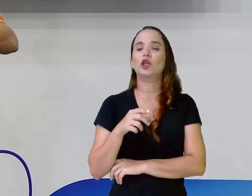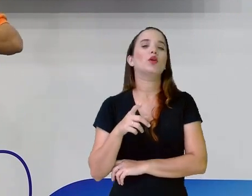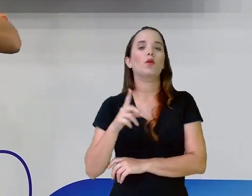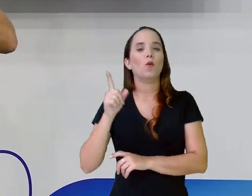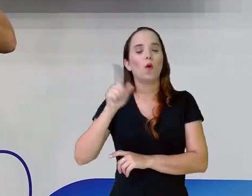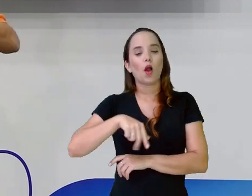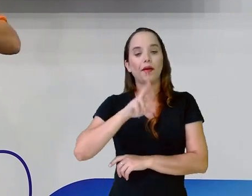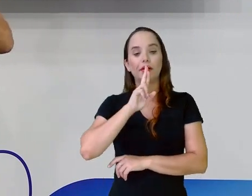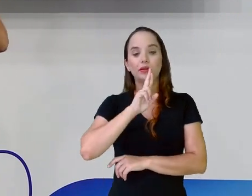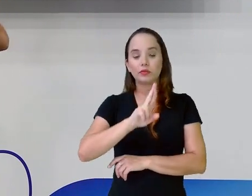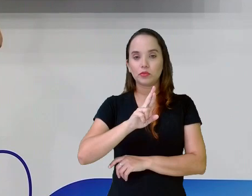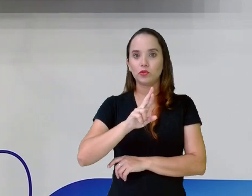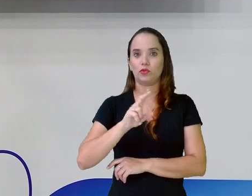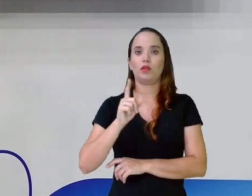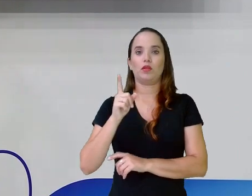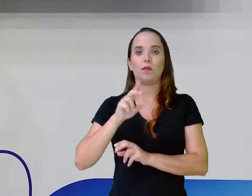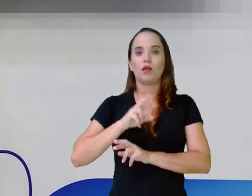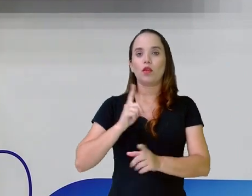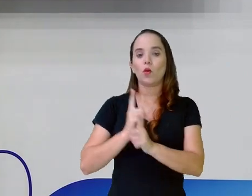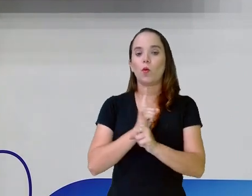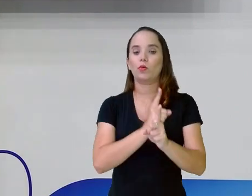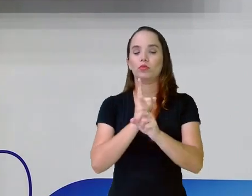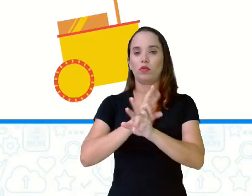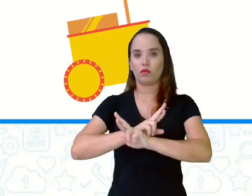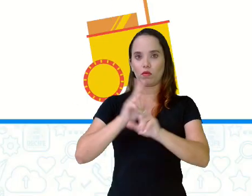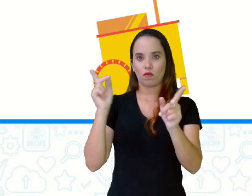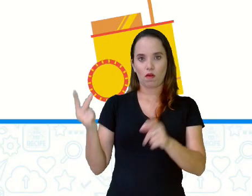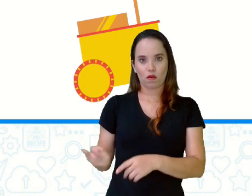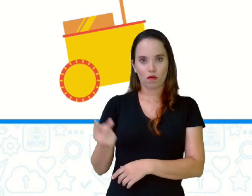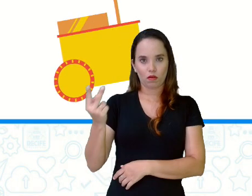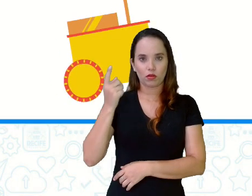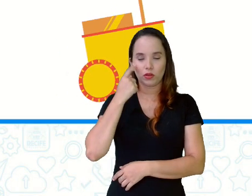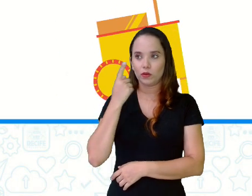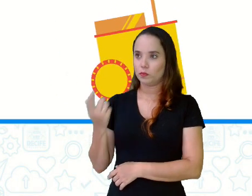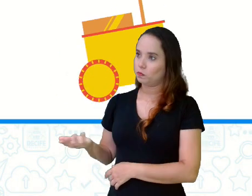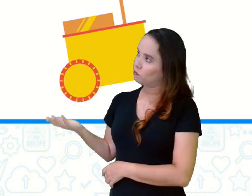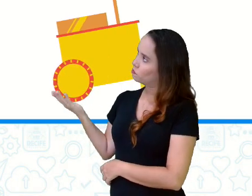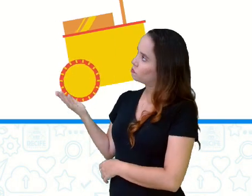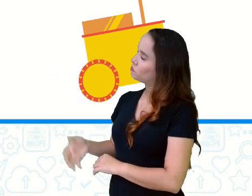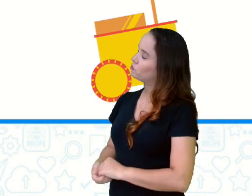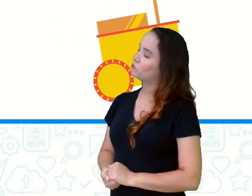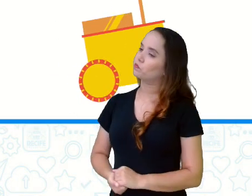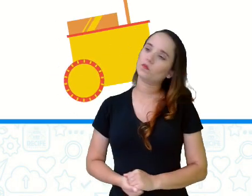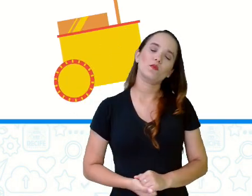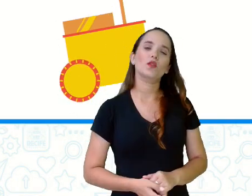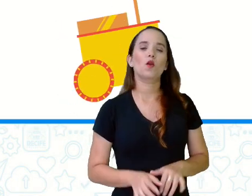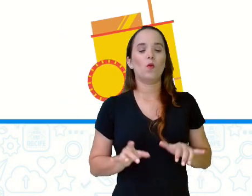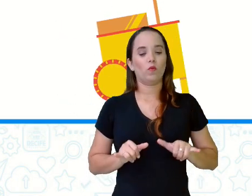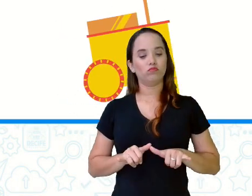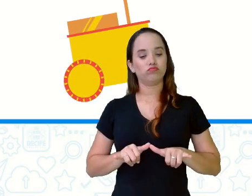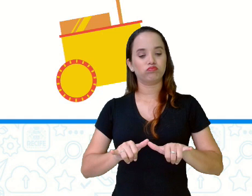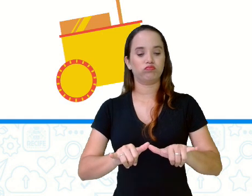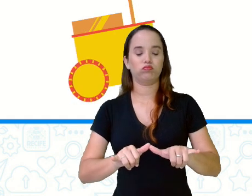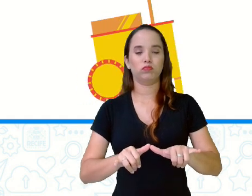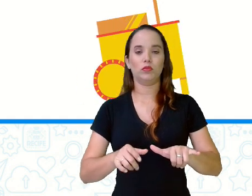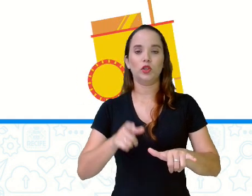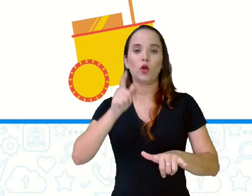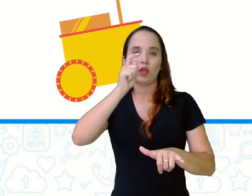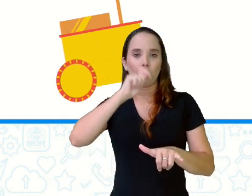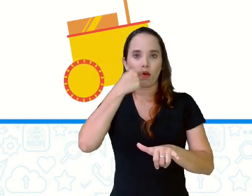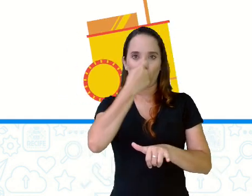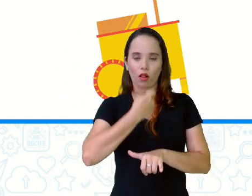a diferença de valores. Um vendedor de picolé saiu de casa com